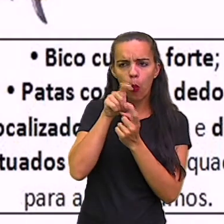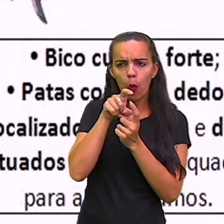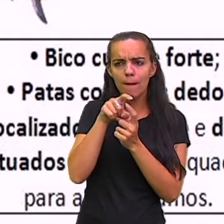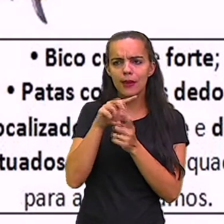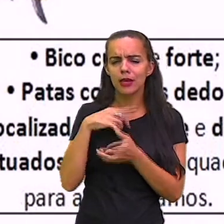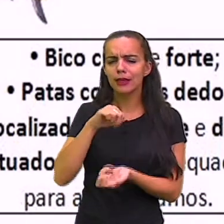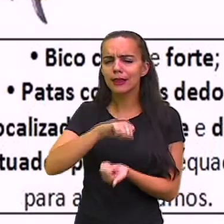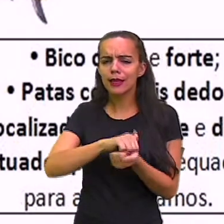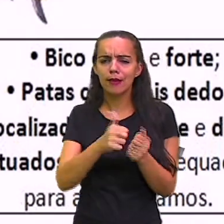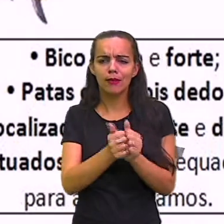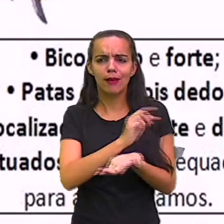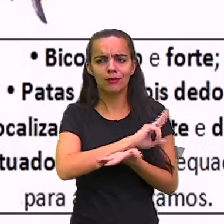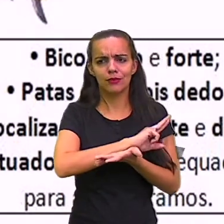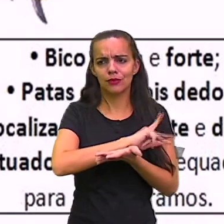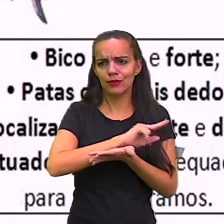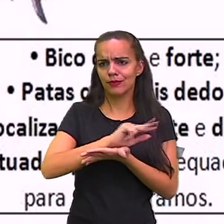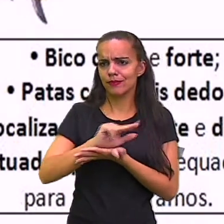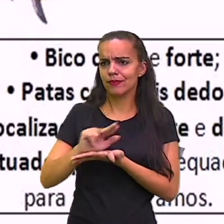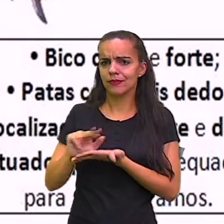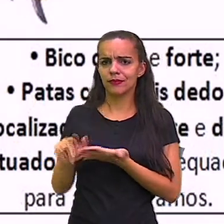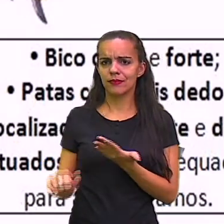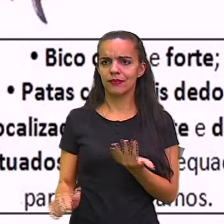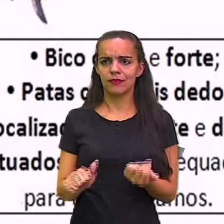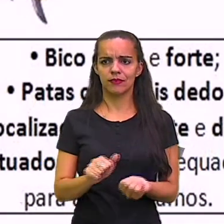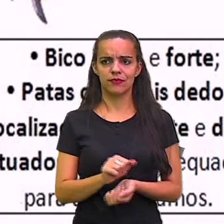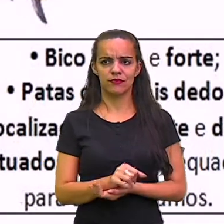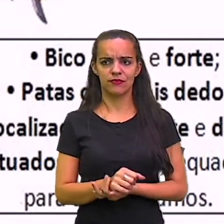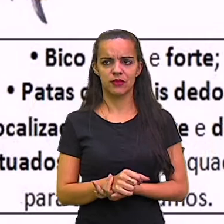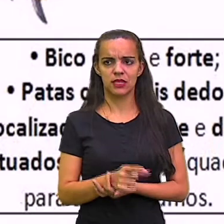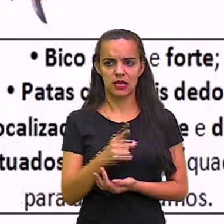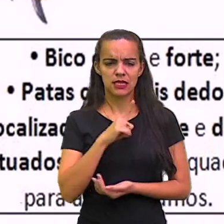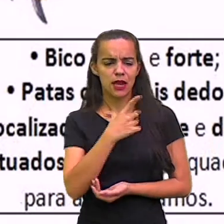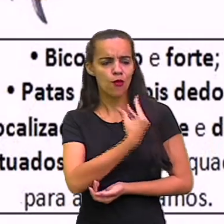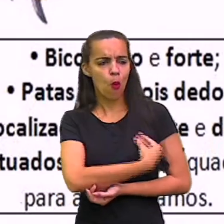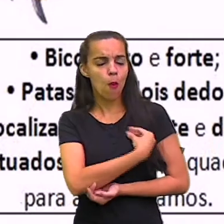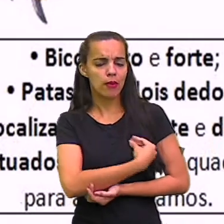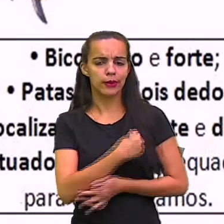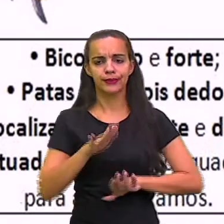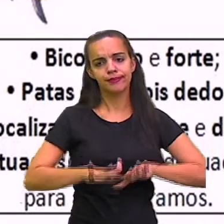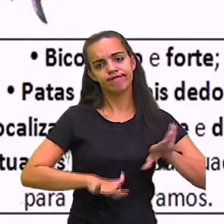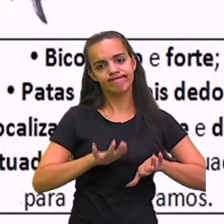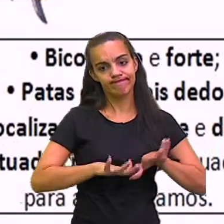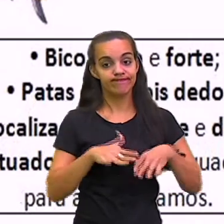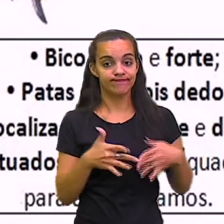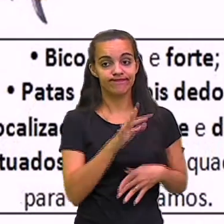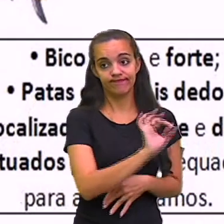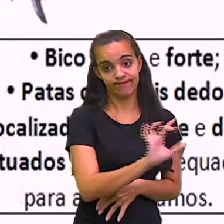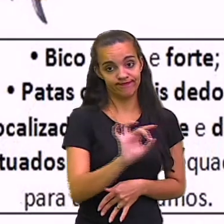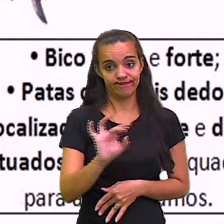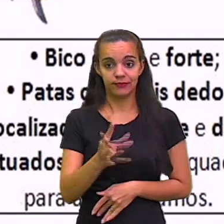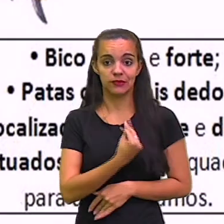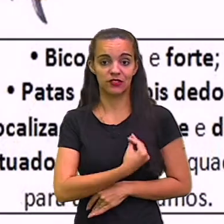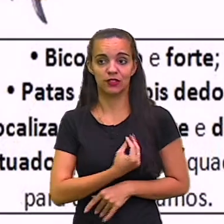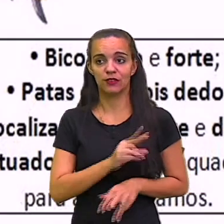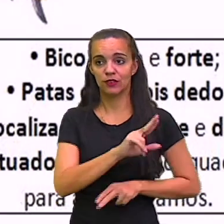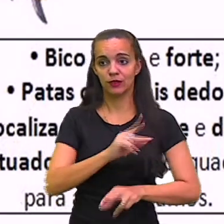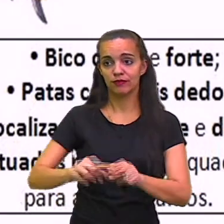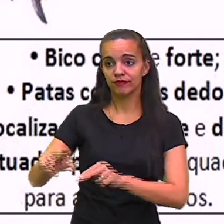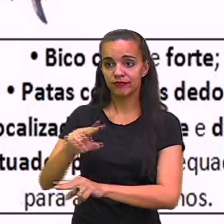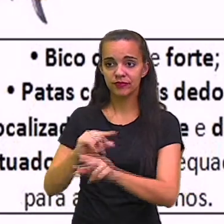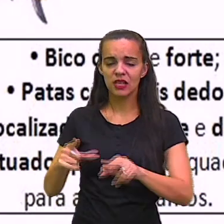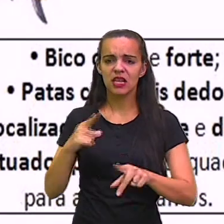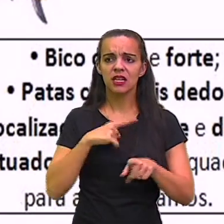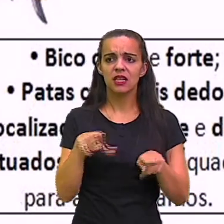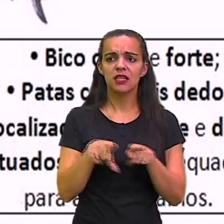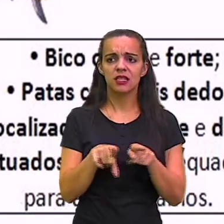adaptações diferentes dependendo do modo de vida delas as aves tem diversas formas e